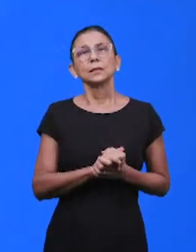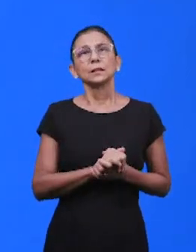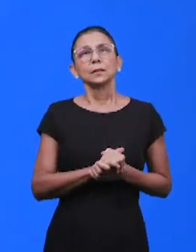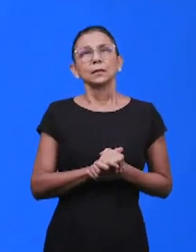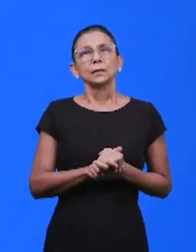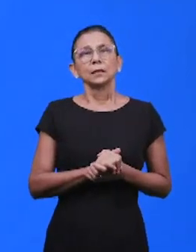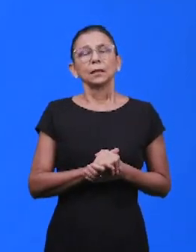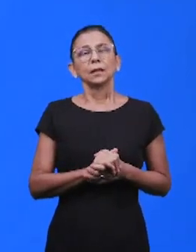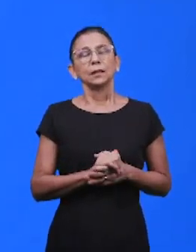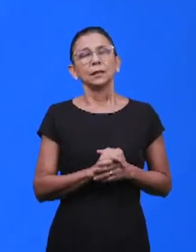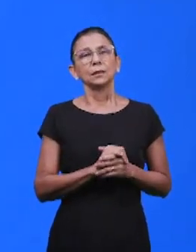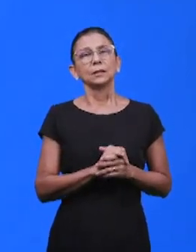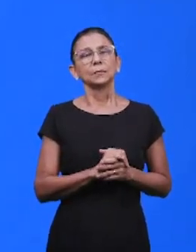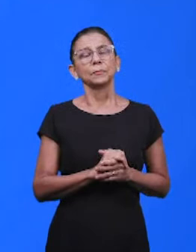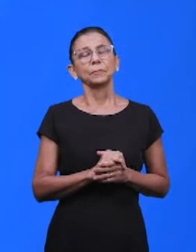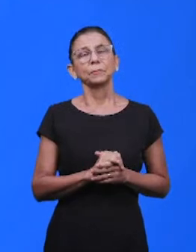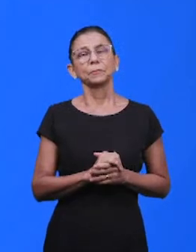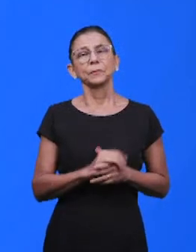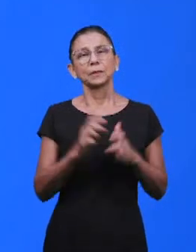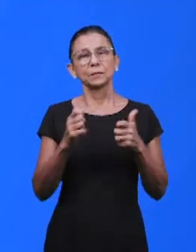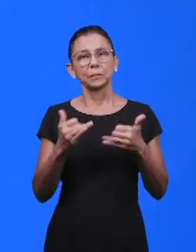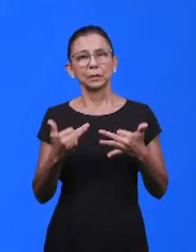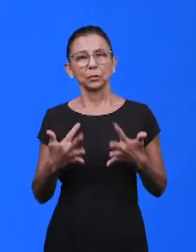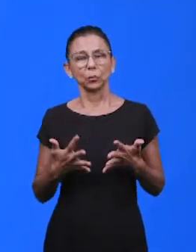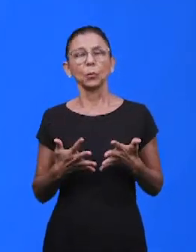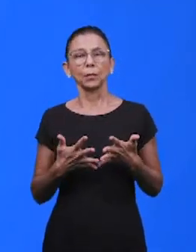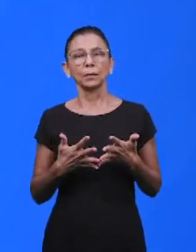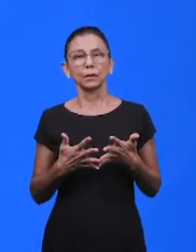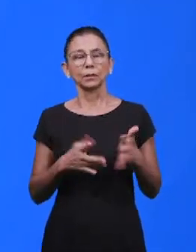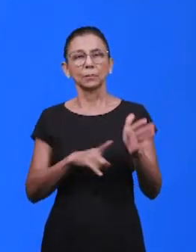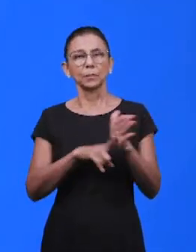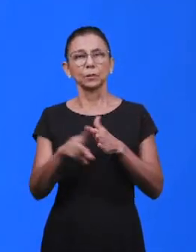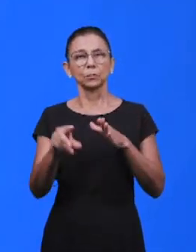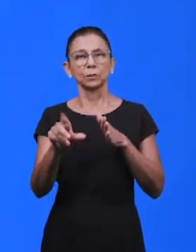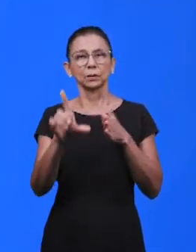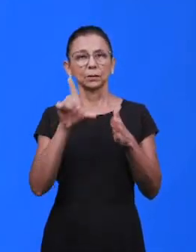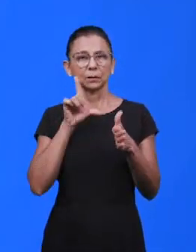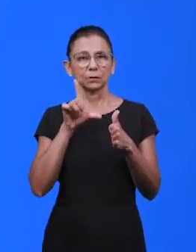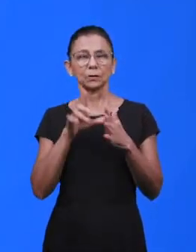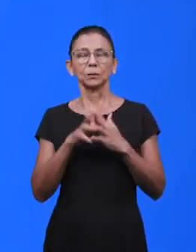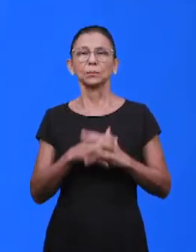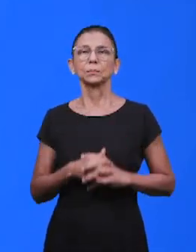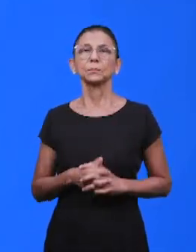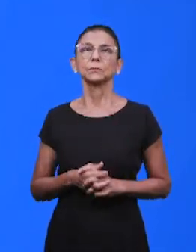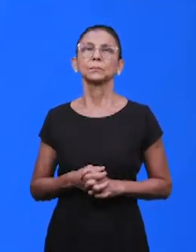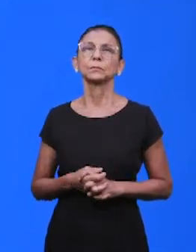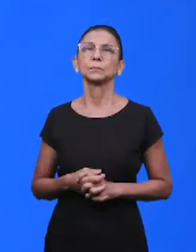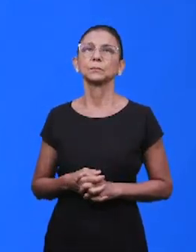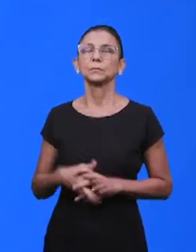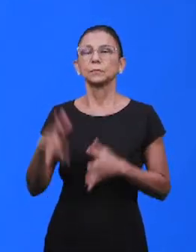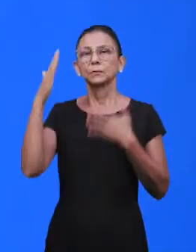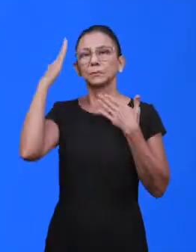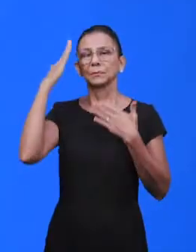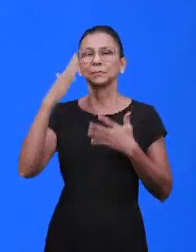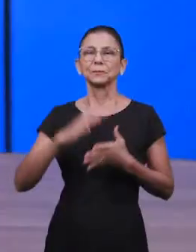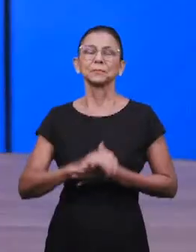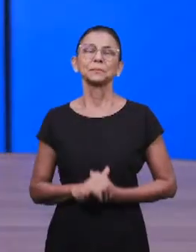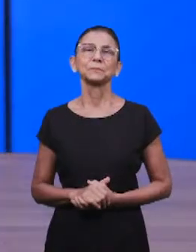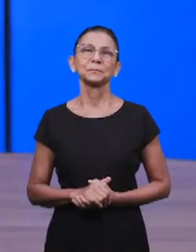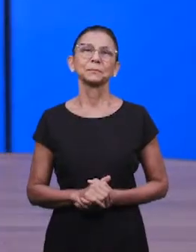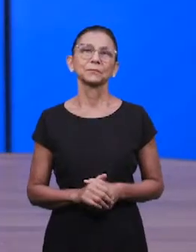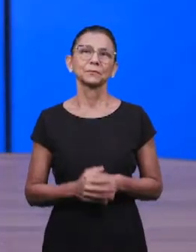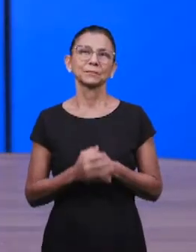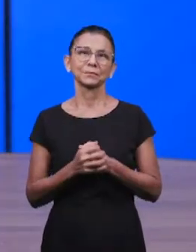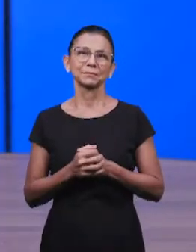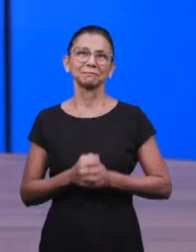discriminado aqui, descrito aqui na pergunta anterior, né? Muito bem colocado na sua resposta, obrigado pela sua participação.